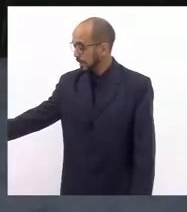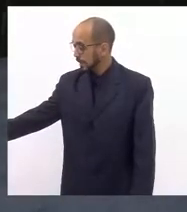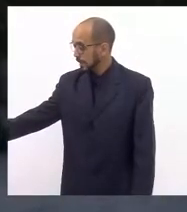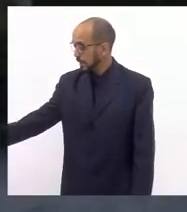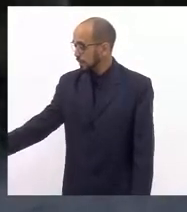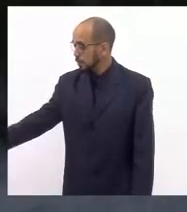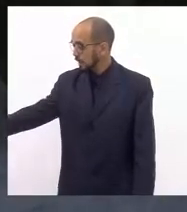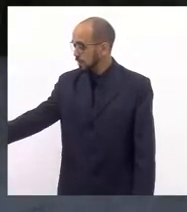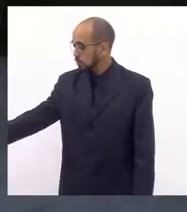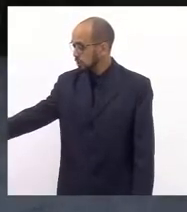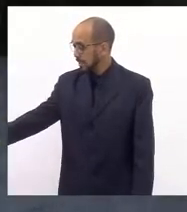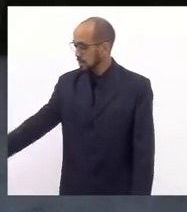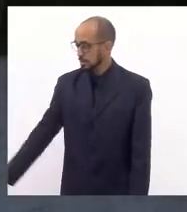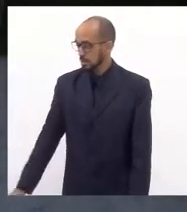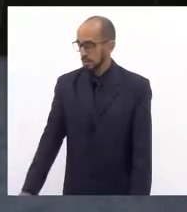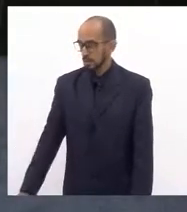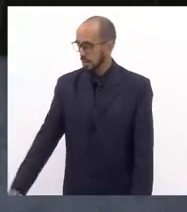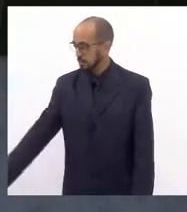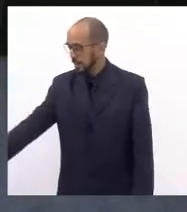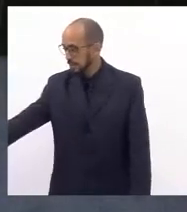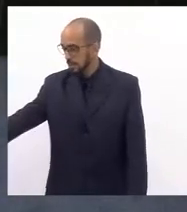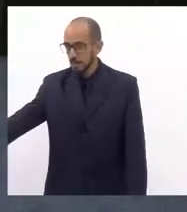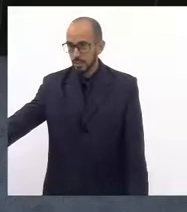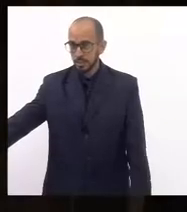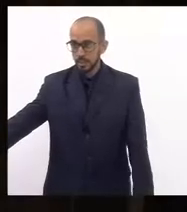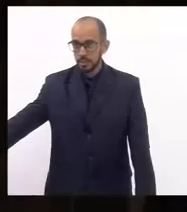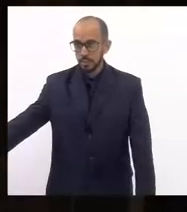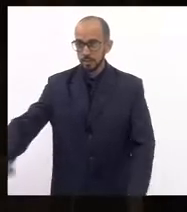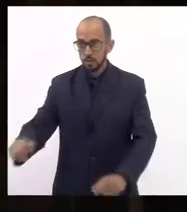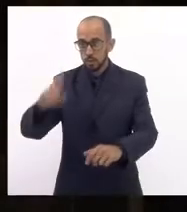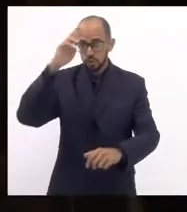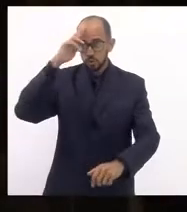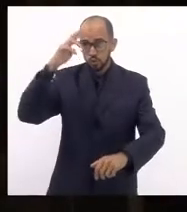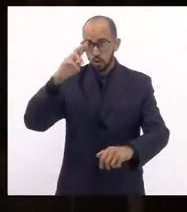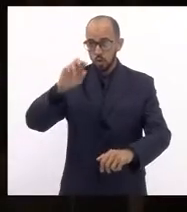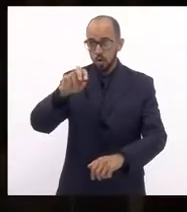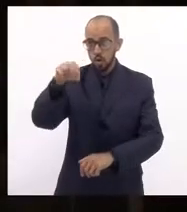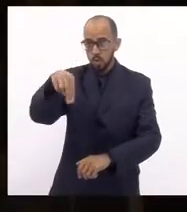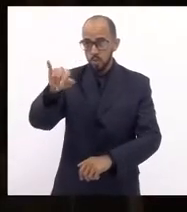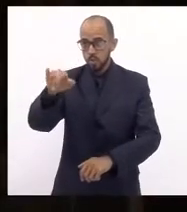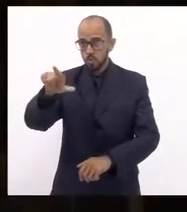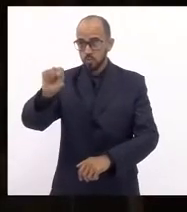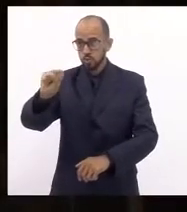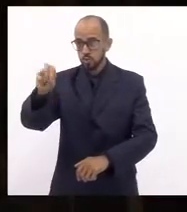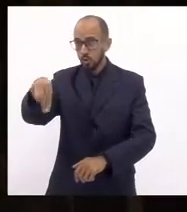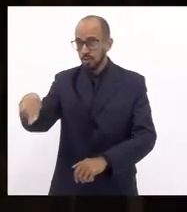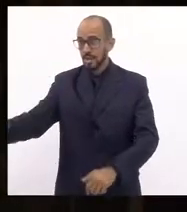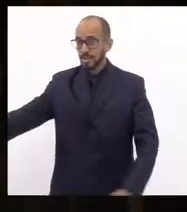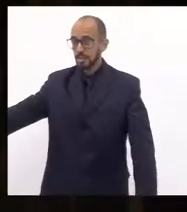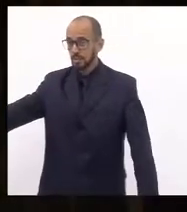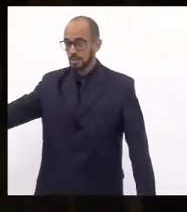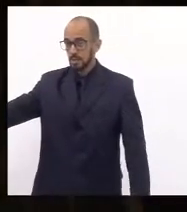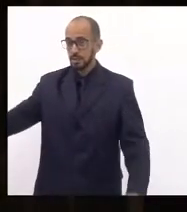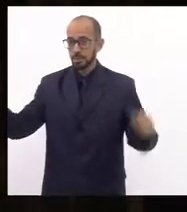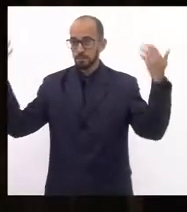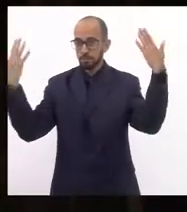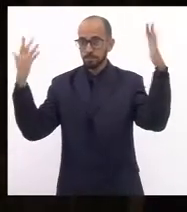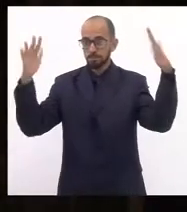Tenho a honra de chamar o excelentíssimo Nilson Bruno Filho Júnior. Uma salva de